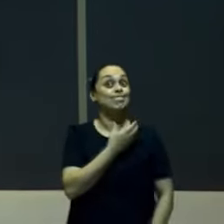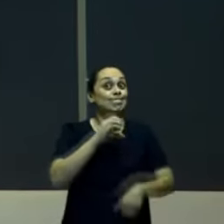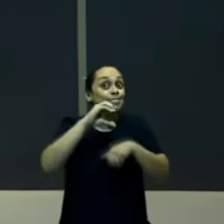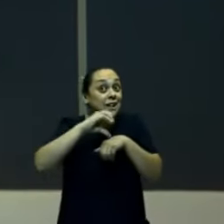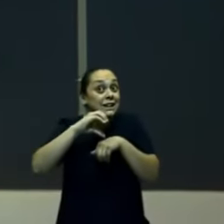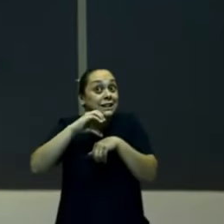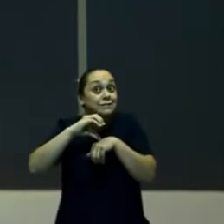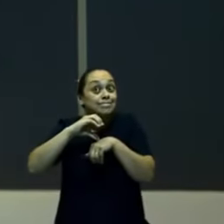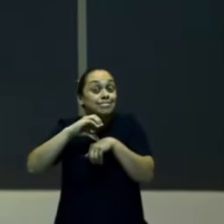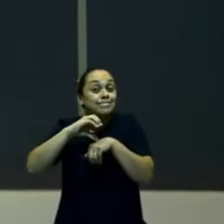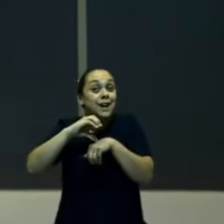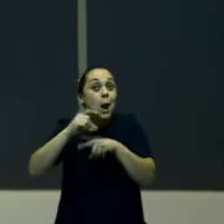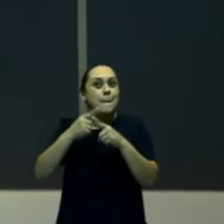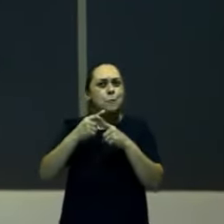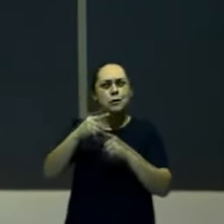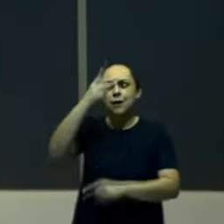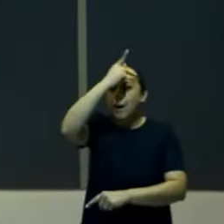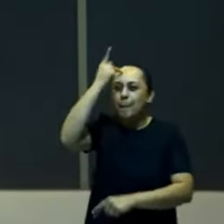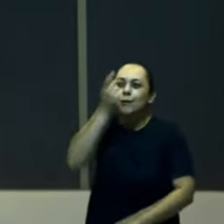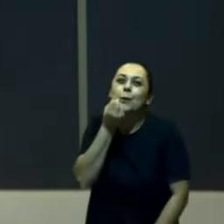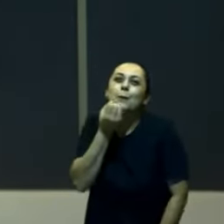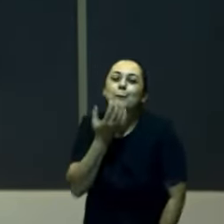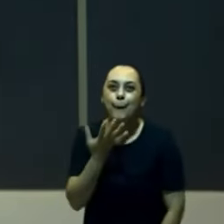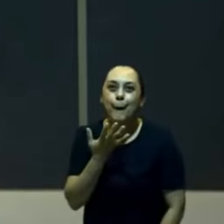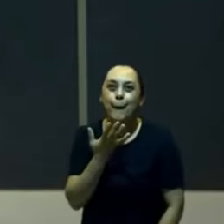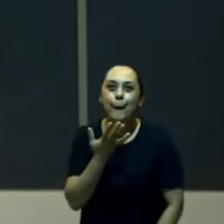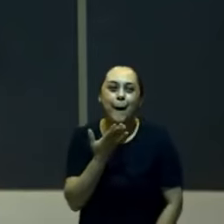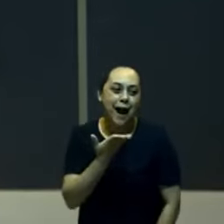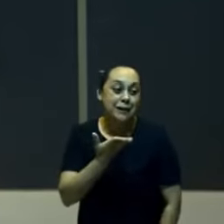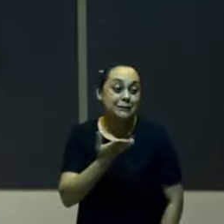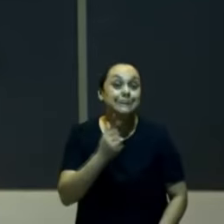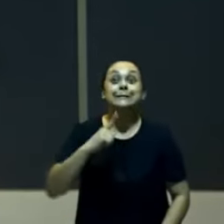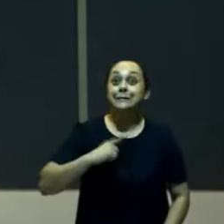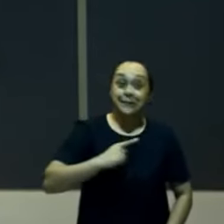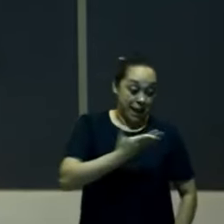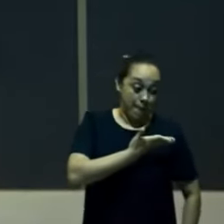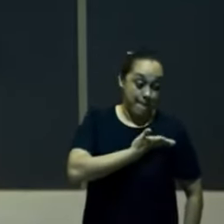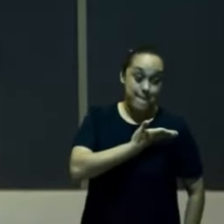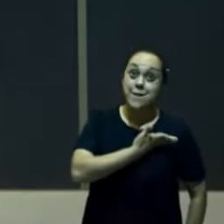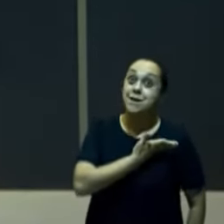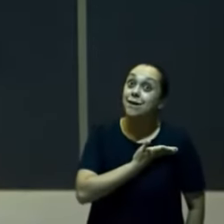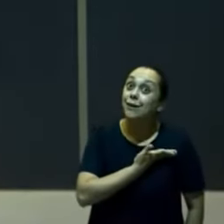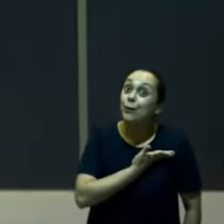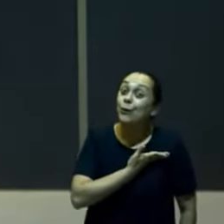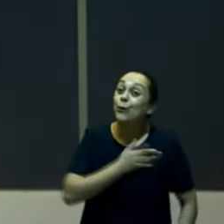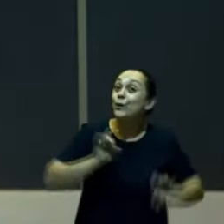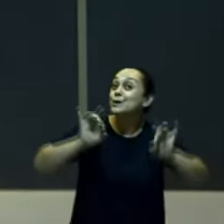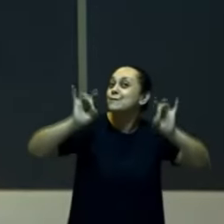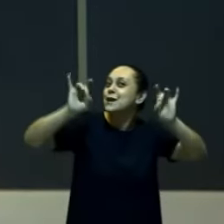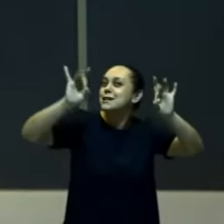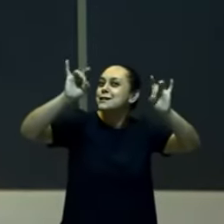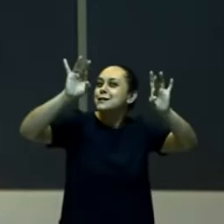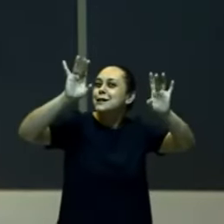ele cultiva relacionamento. Algo difícil nos dias de hoje. Porque